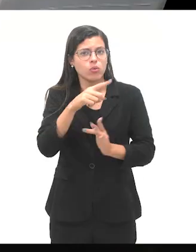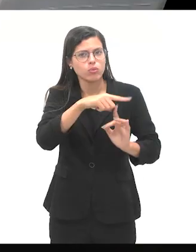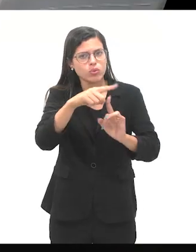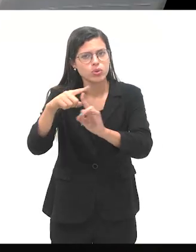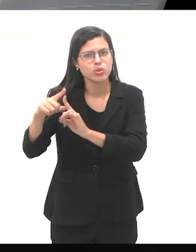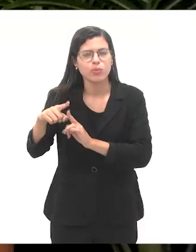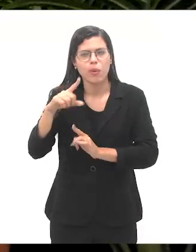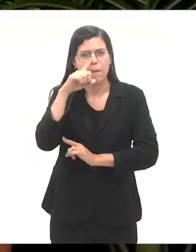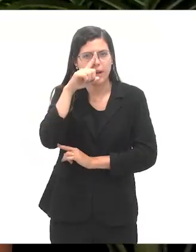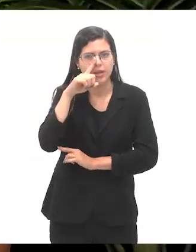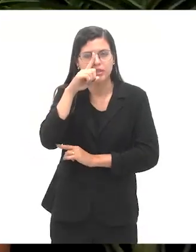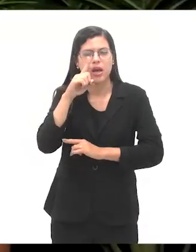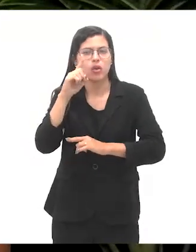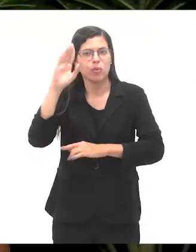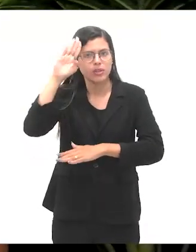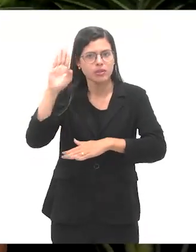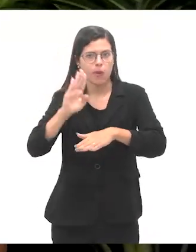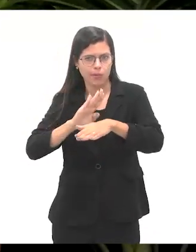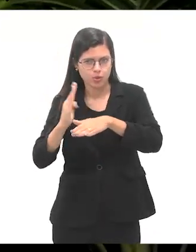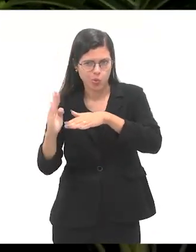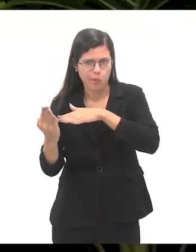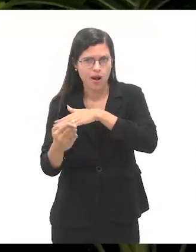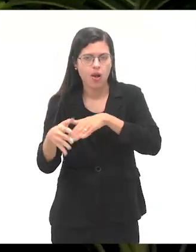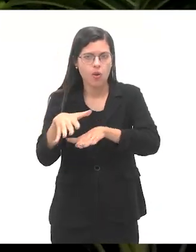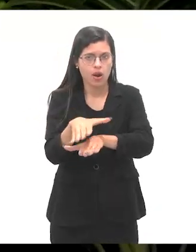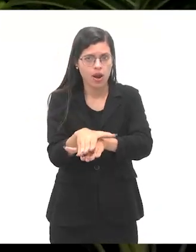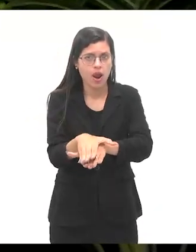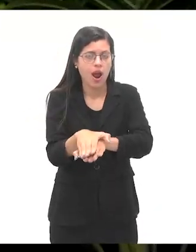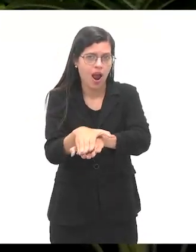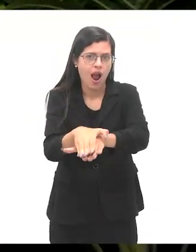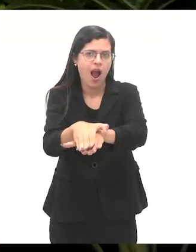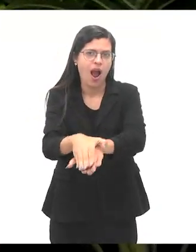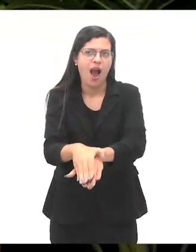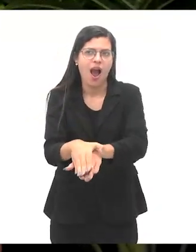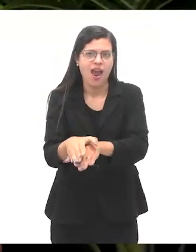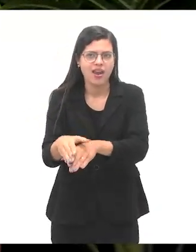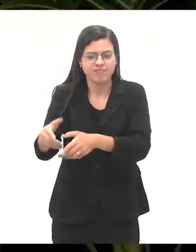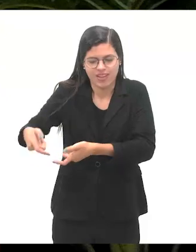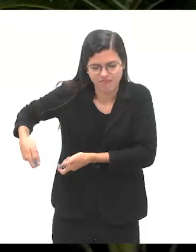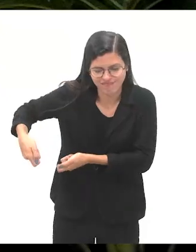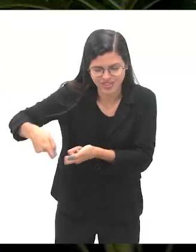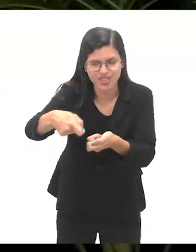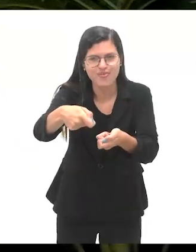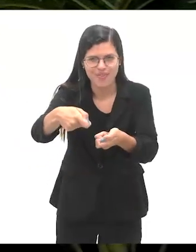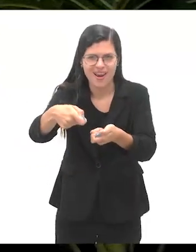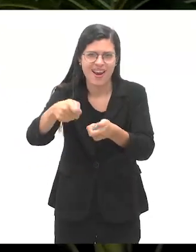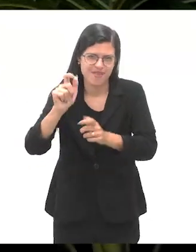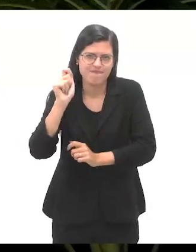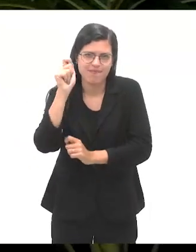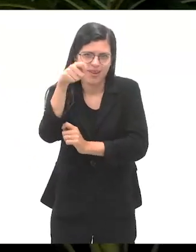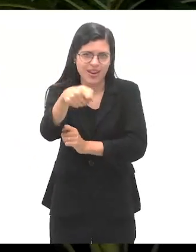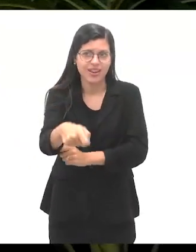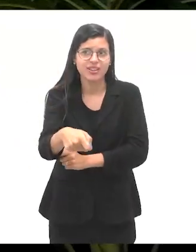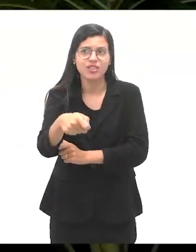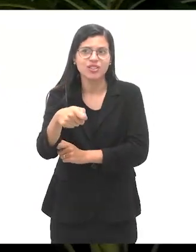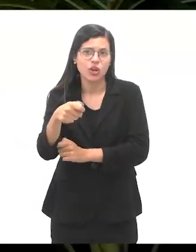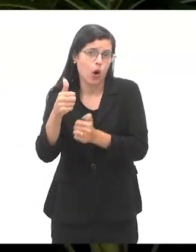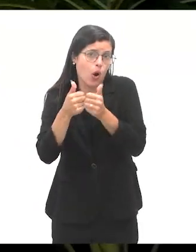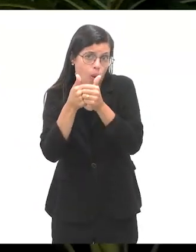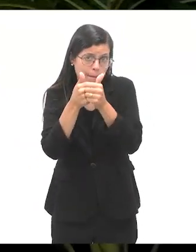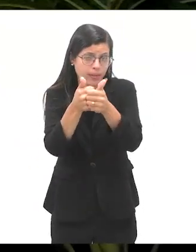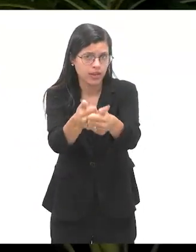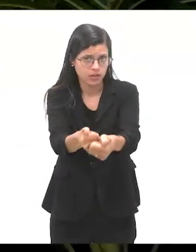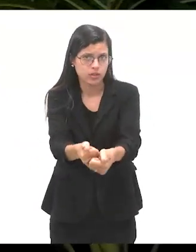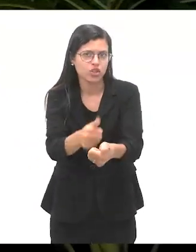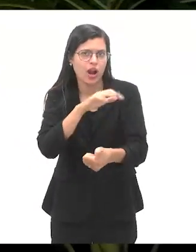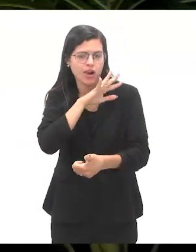espécies ameaçadas, principalmente tubarões e raias, acabam caindo nas redes espera artesanais como fauna acompanhante